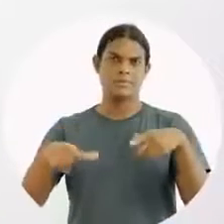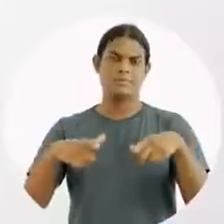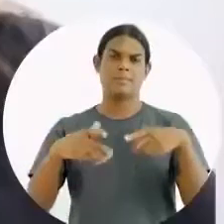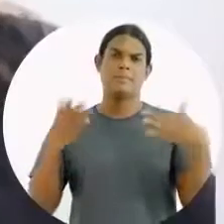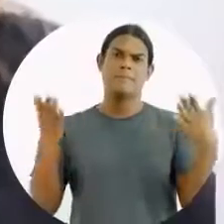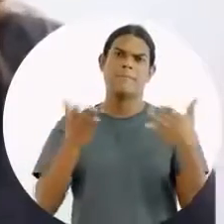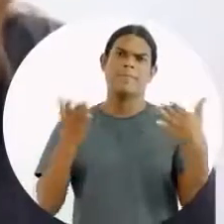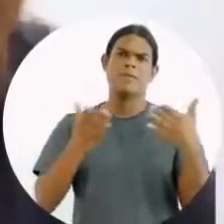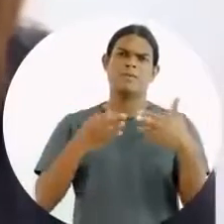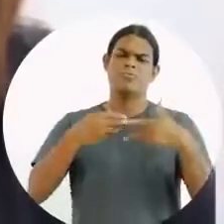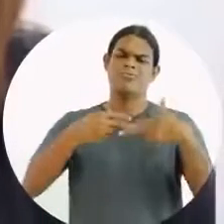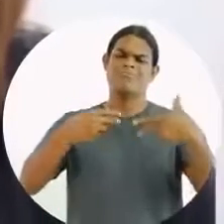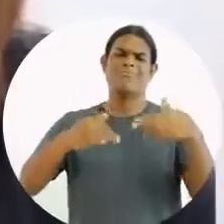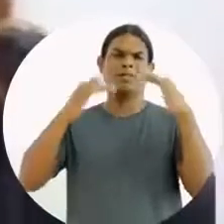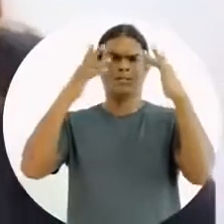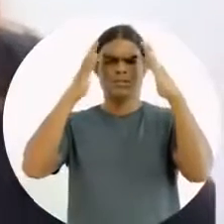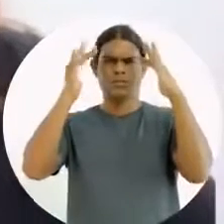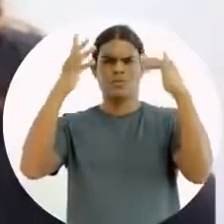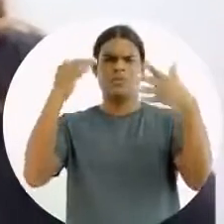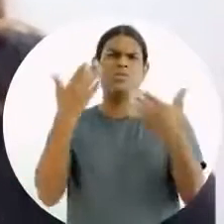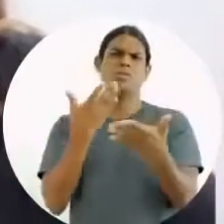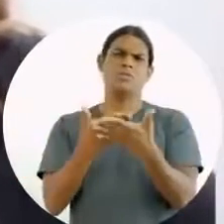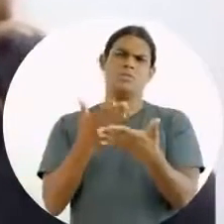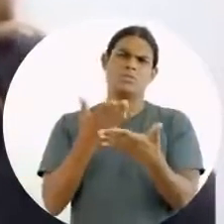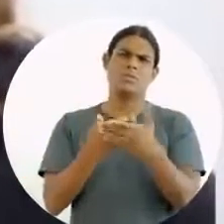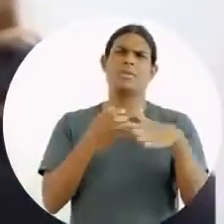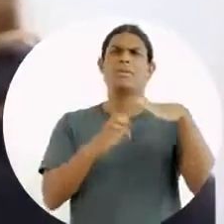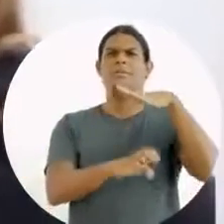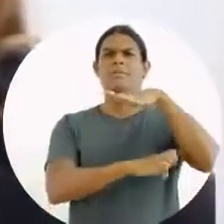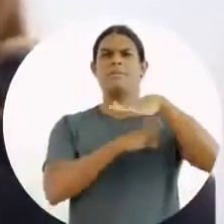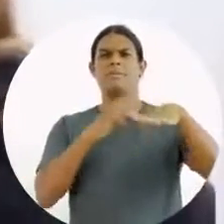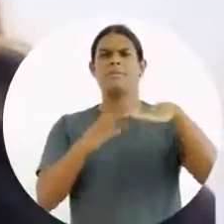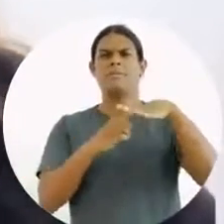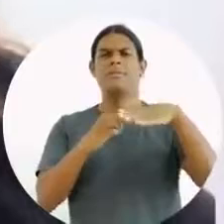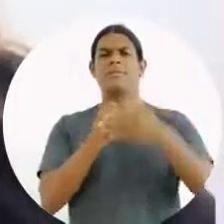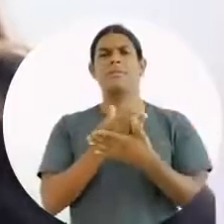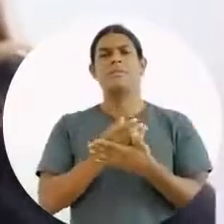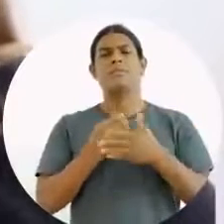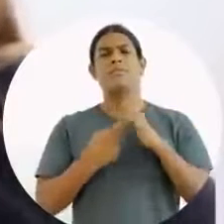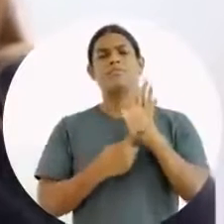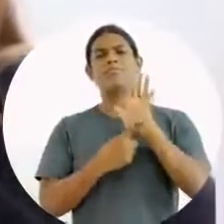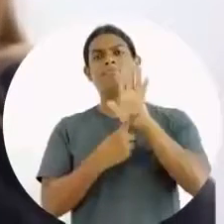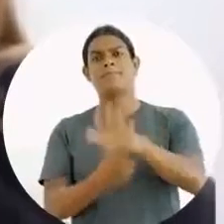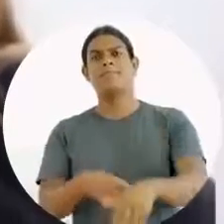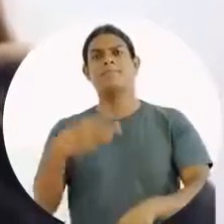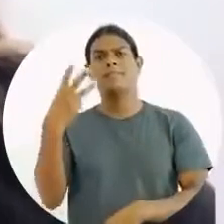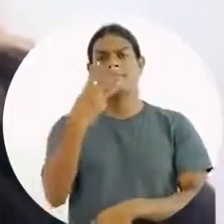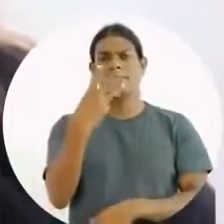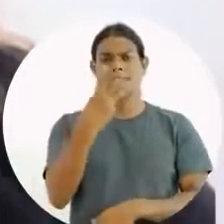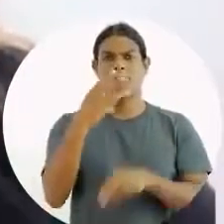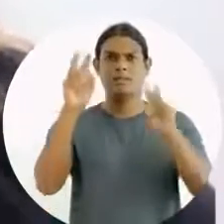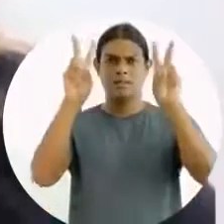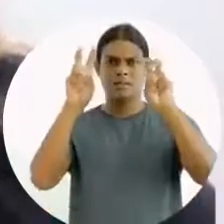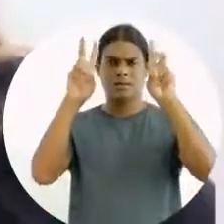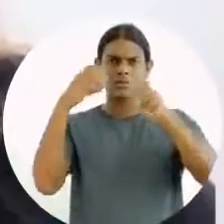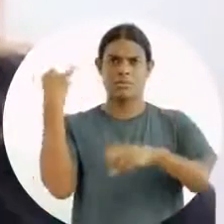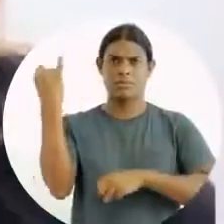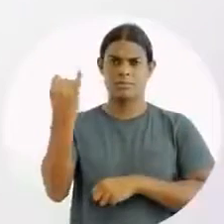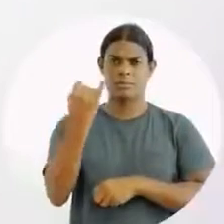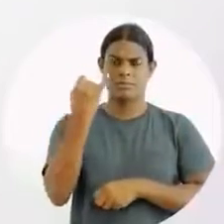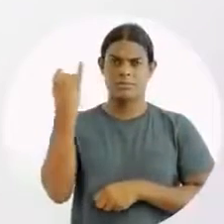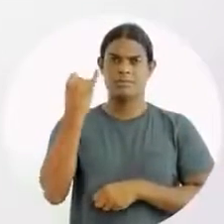de teorias estudadas sobre organização, nós podemos destacar 3 momentos que foram essenciais no